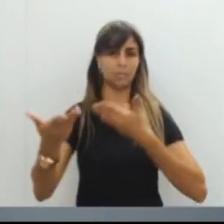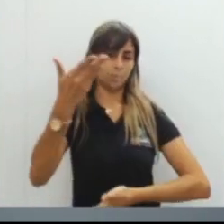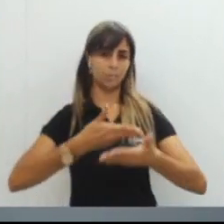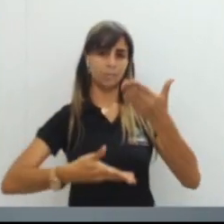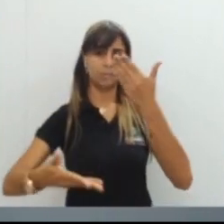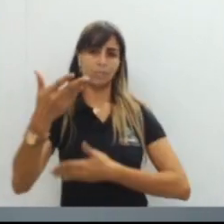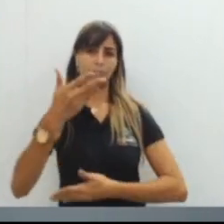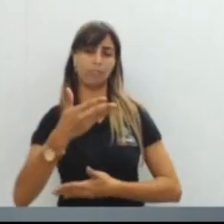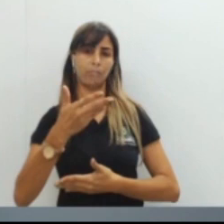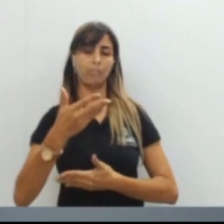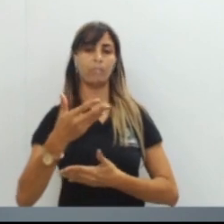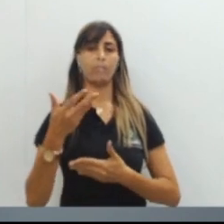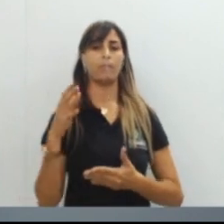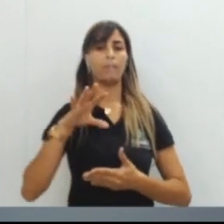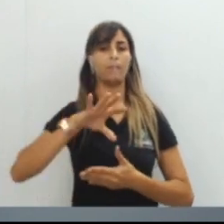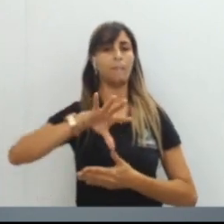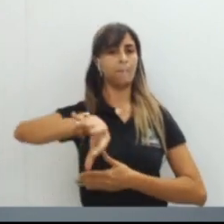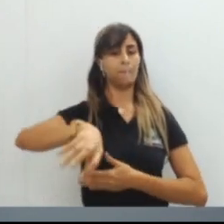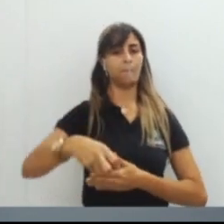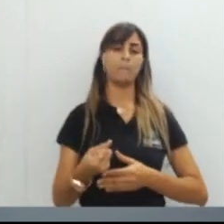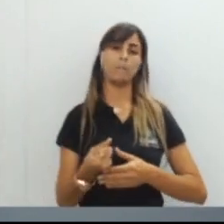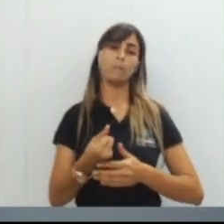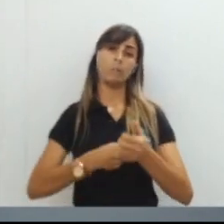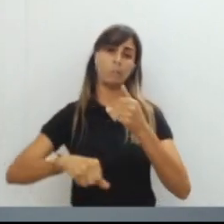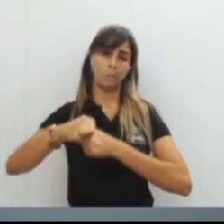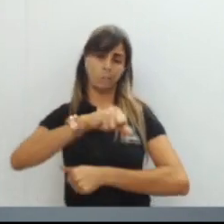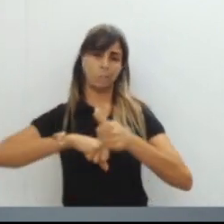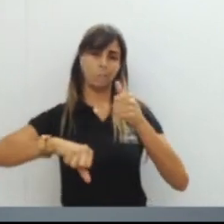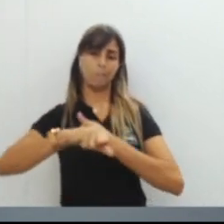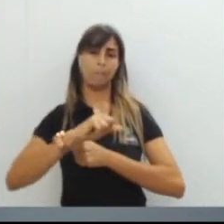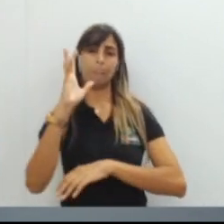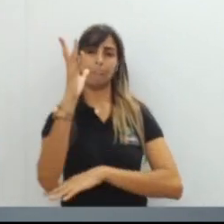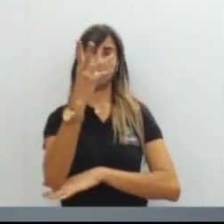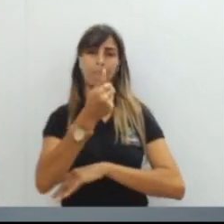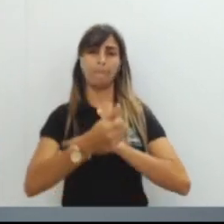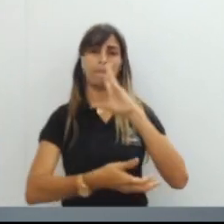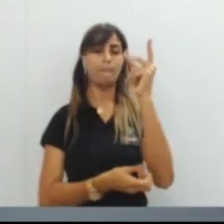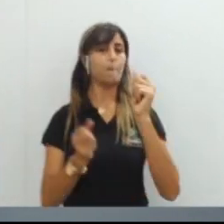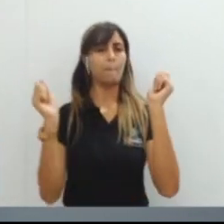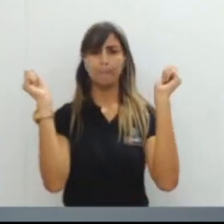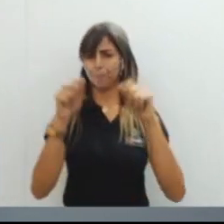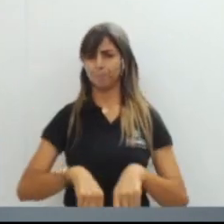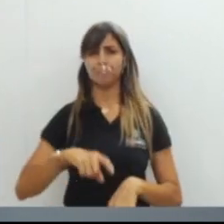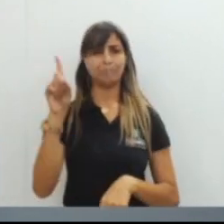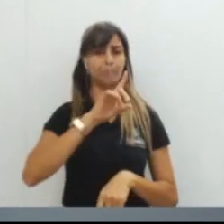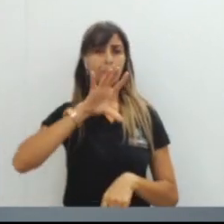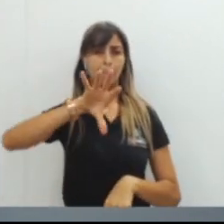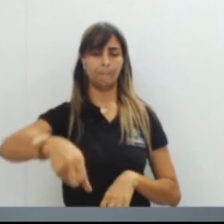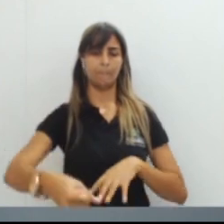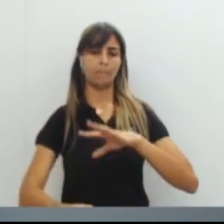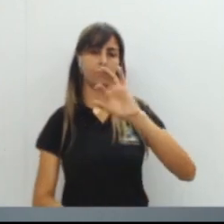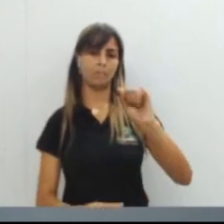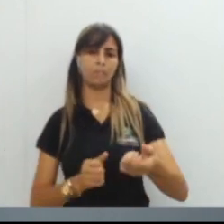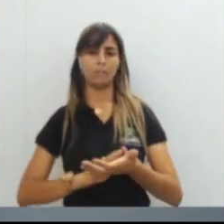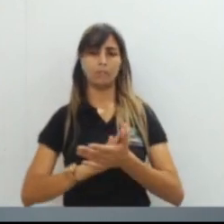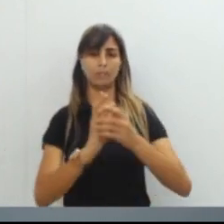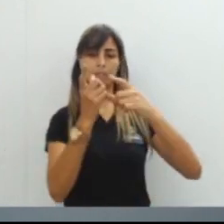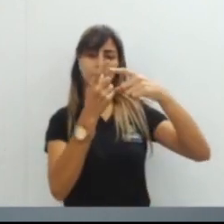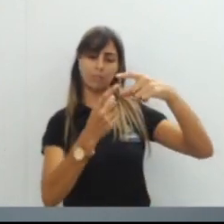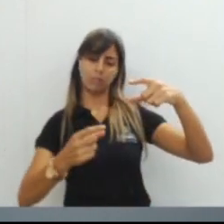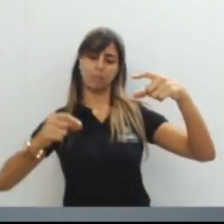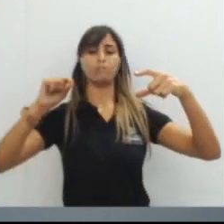consumo, coleta ou dano aos recursos naturais. Não pode consumir nada, gente. Não pode pegar nada, nenhuma folha. Chega lá e